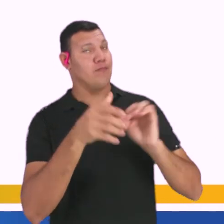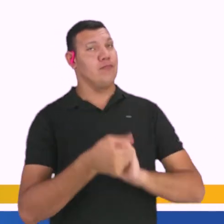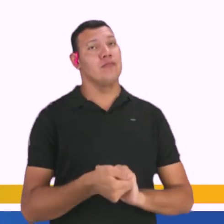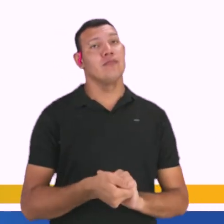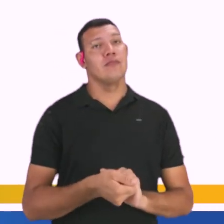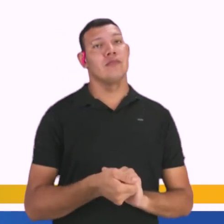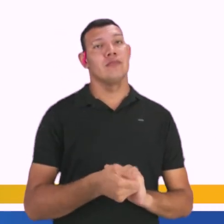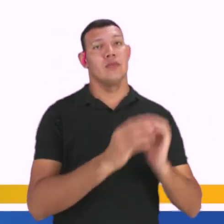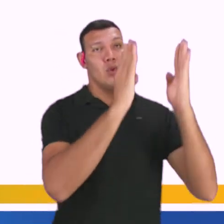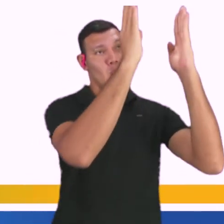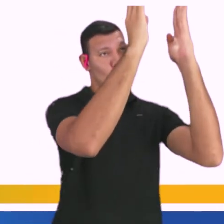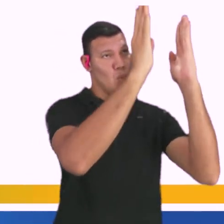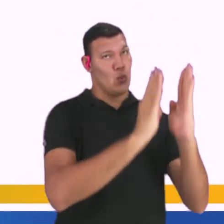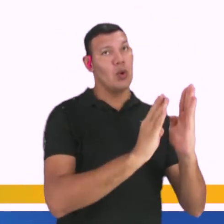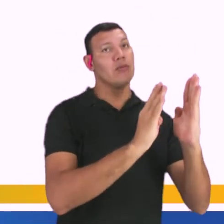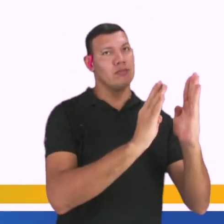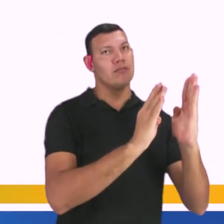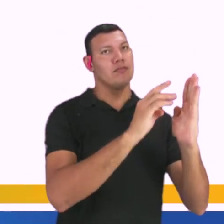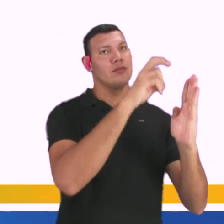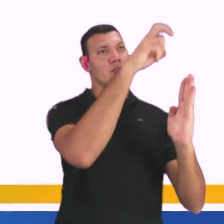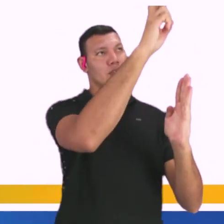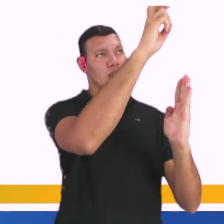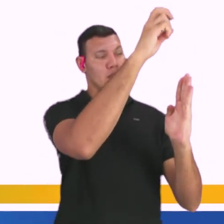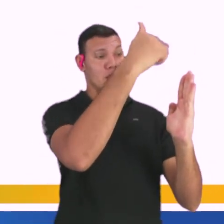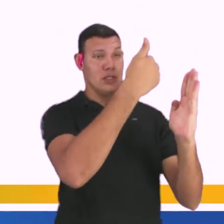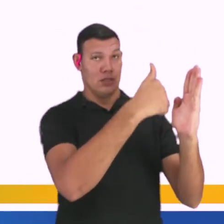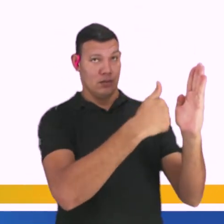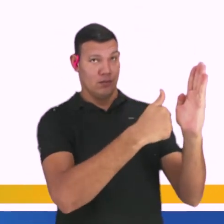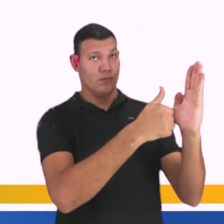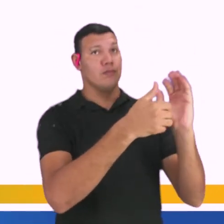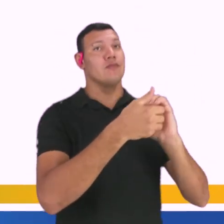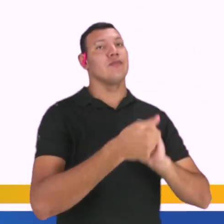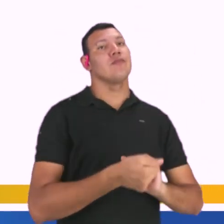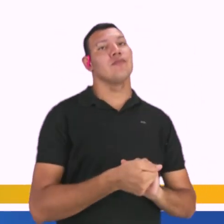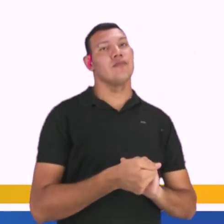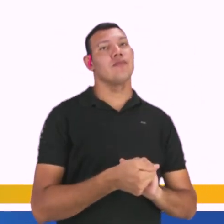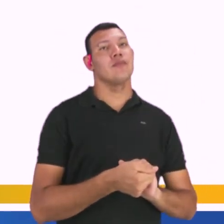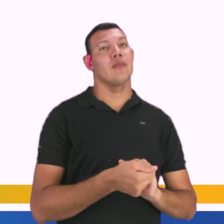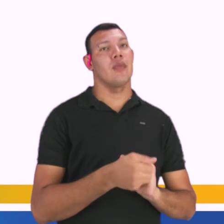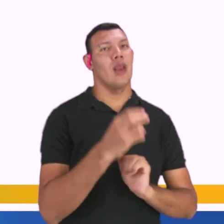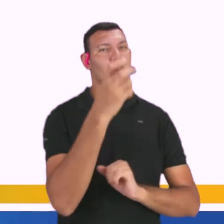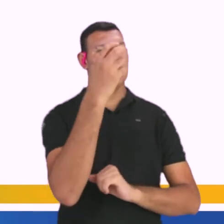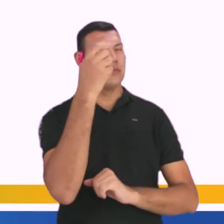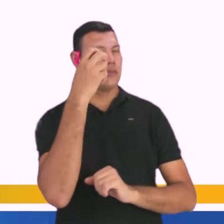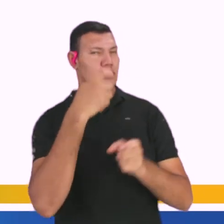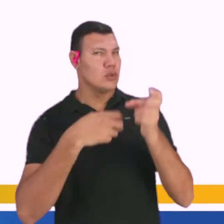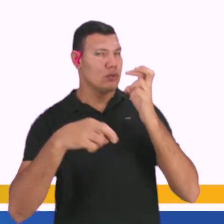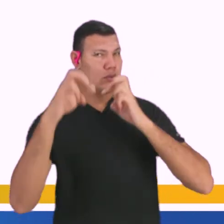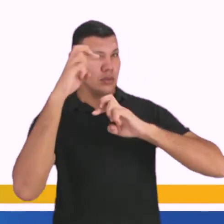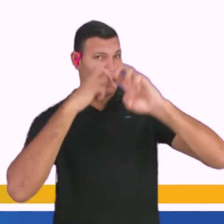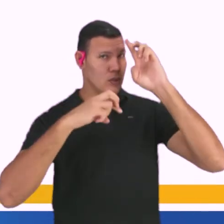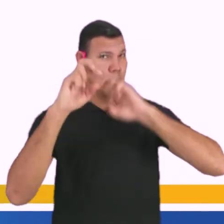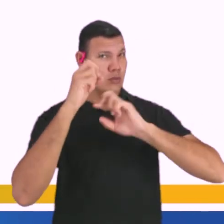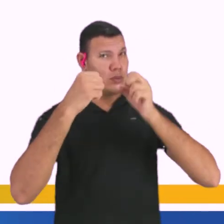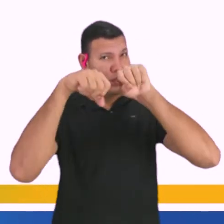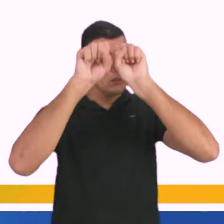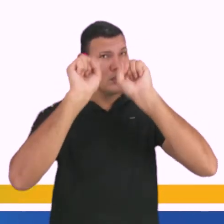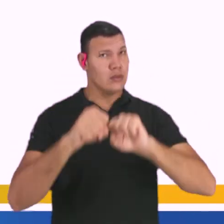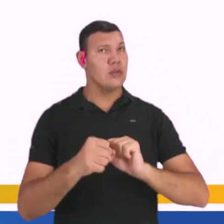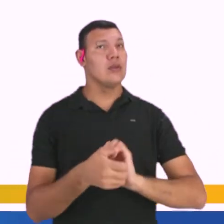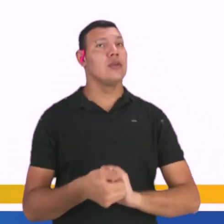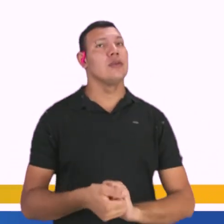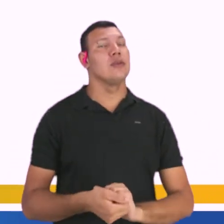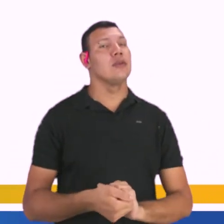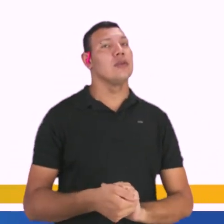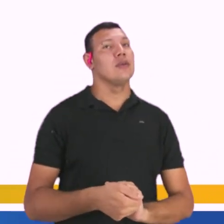eu tenho aí na primeira coluna os 5 e 11 e aí você vai observar no sistema que o 5:11